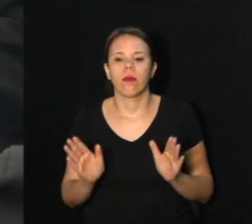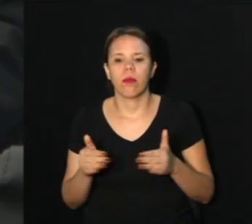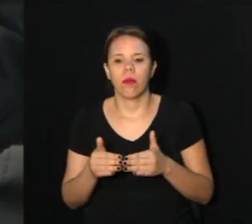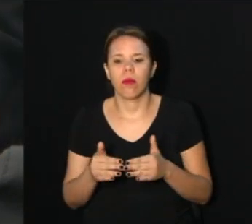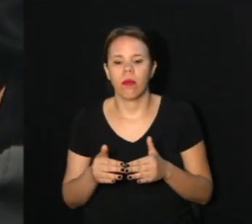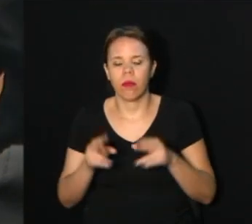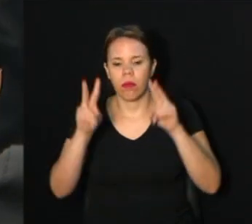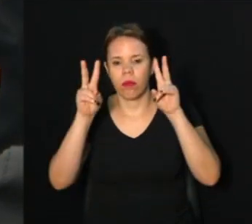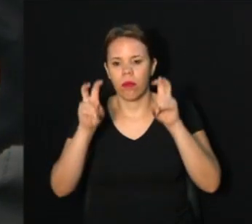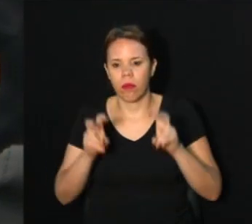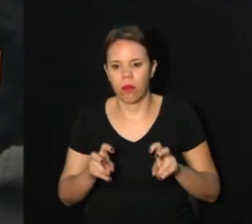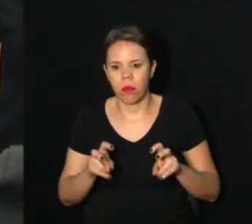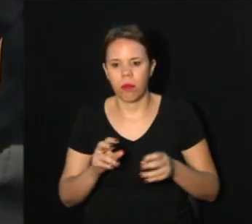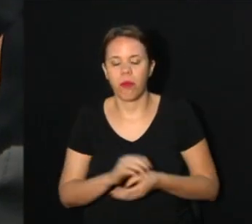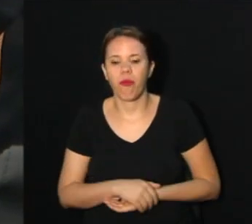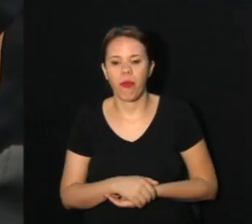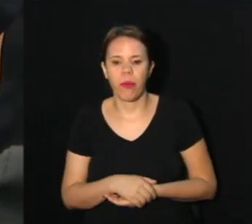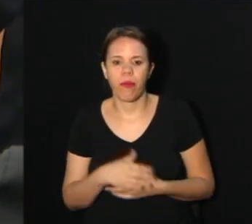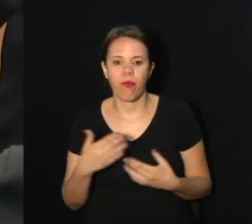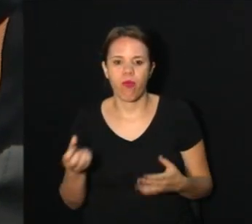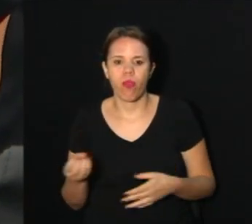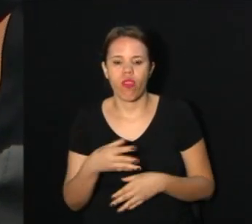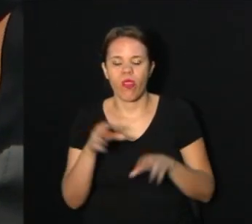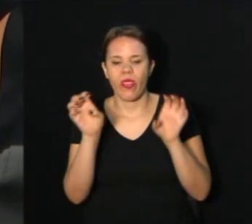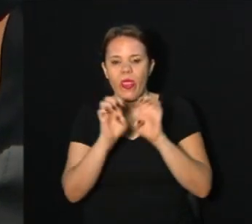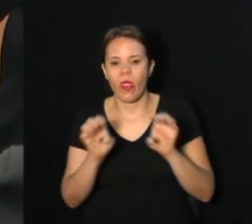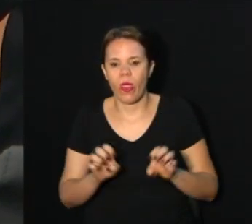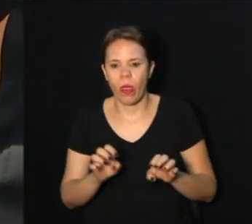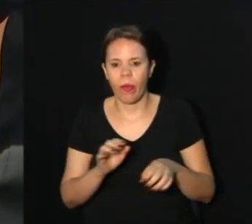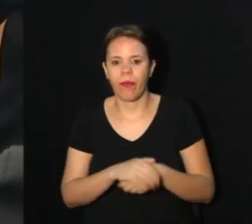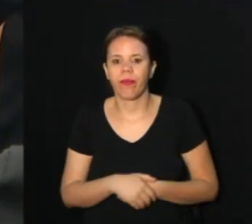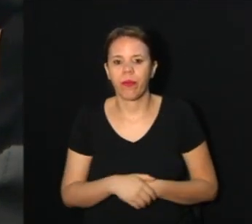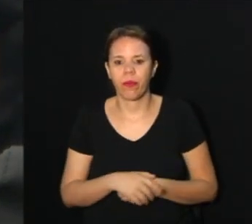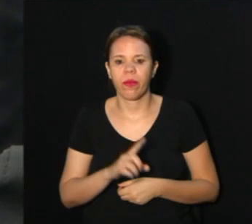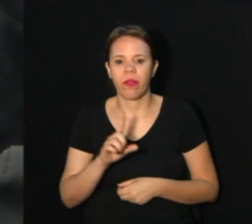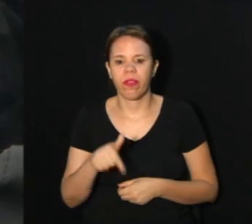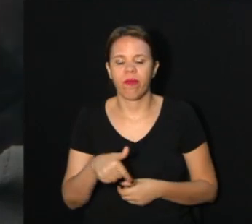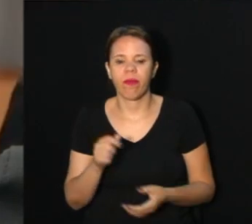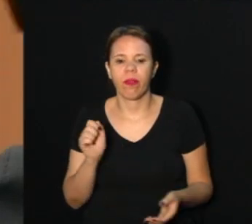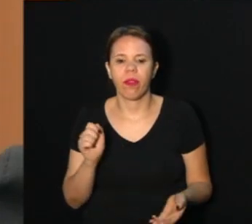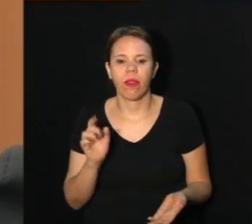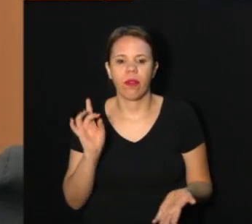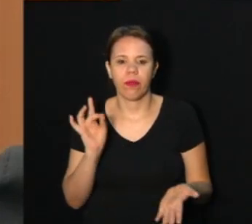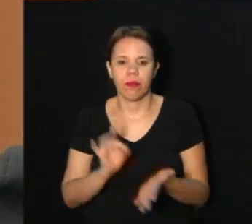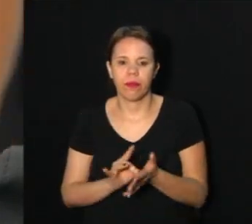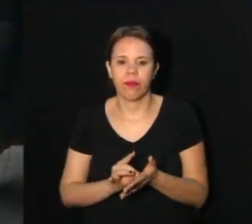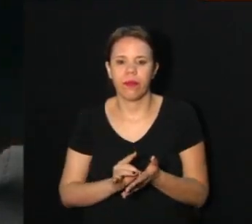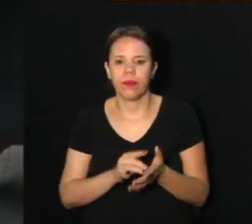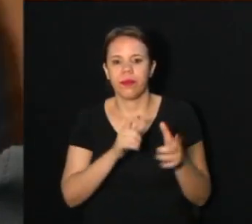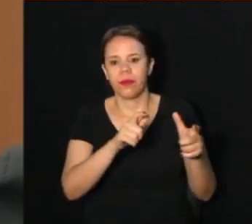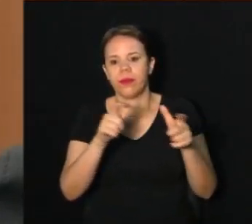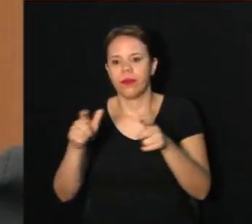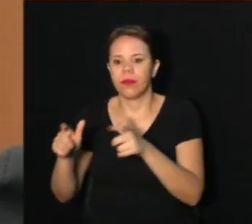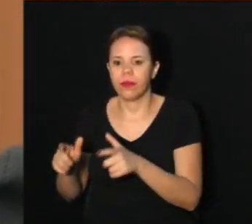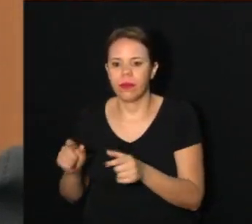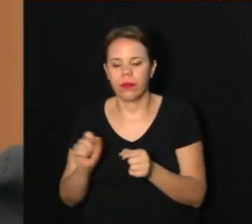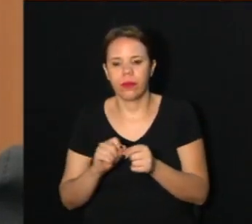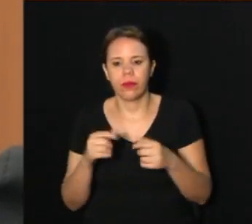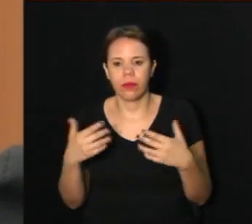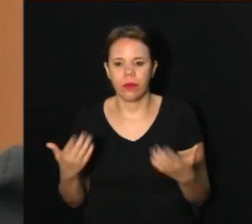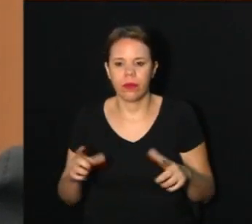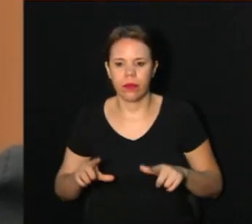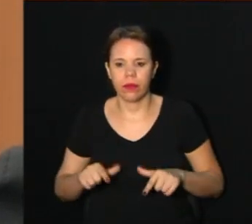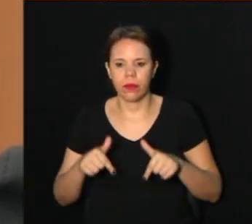conforme o tema, porém, nessa nova estrutura, isso é consolidado em grandes áreas, fazendo com que a